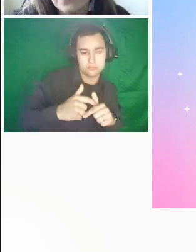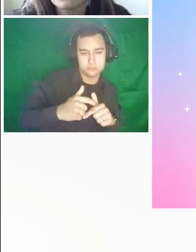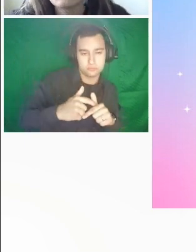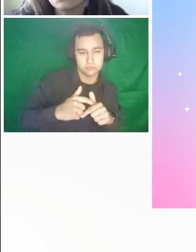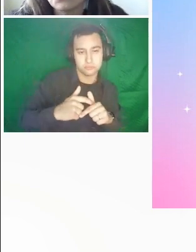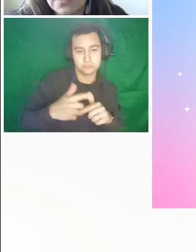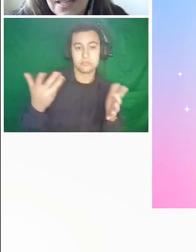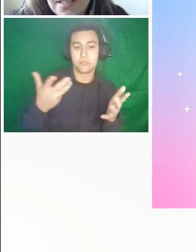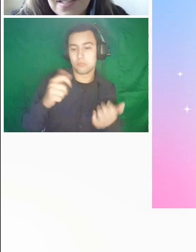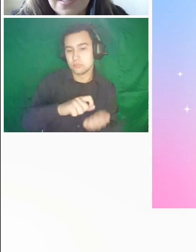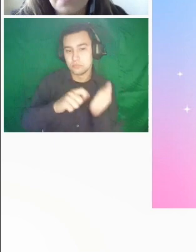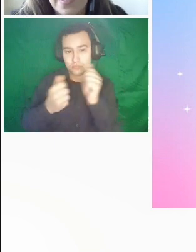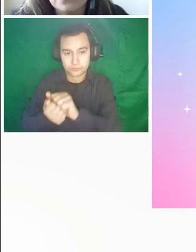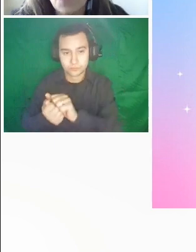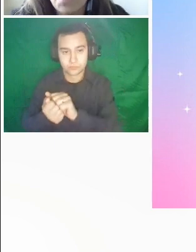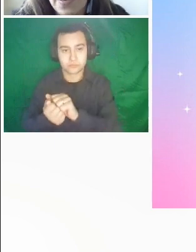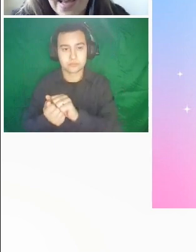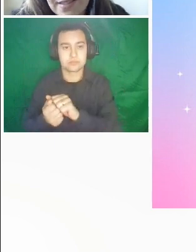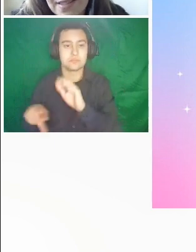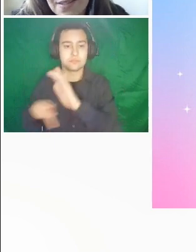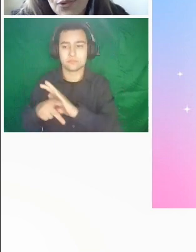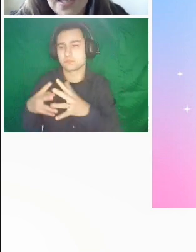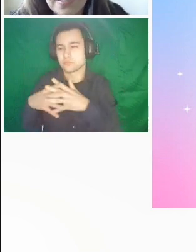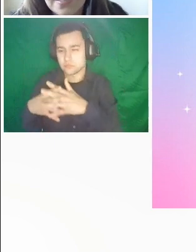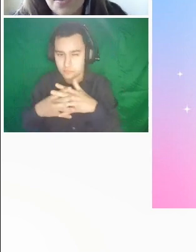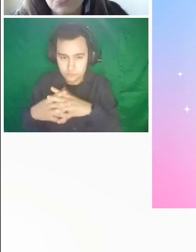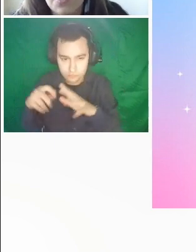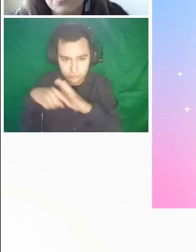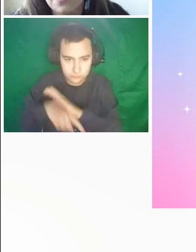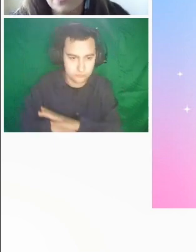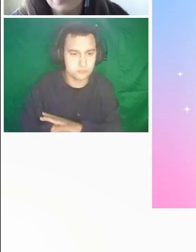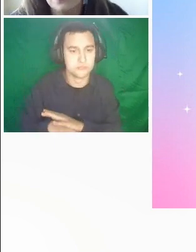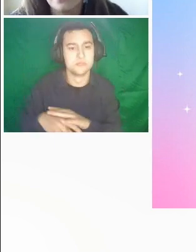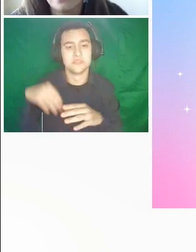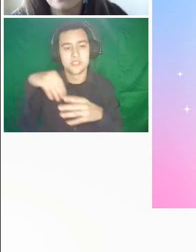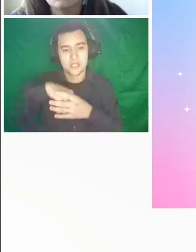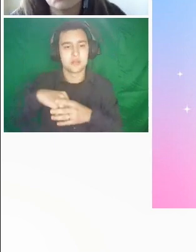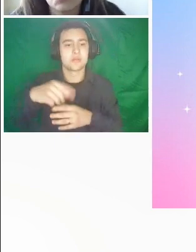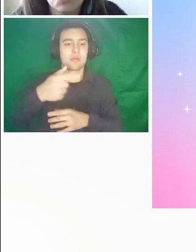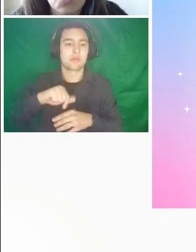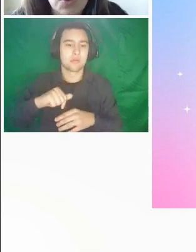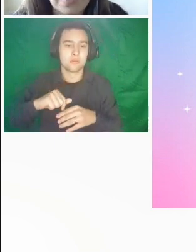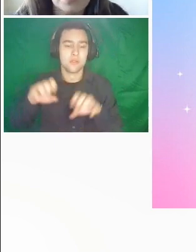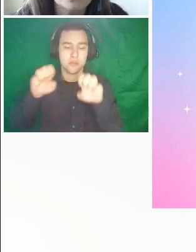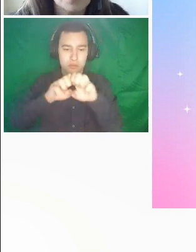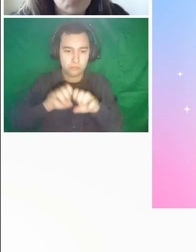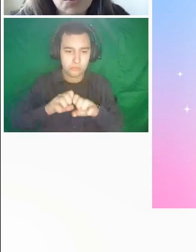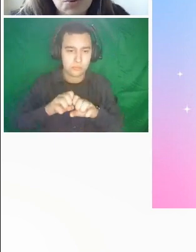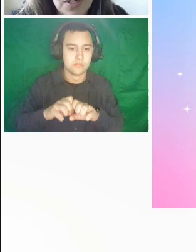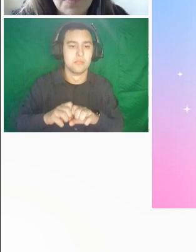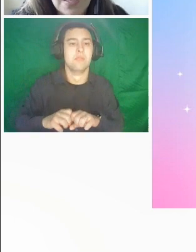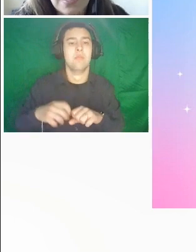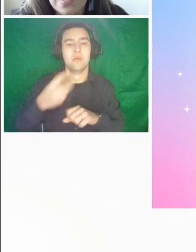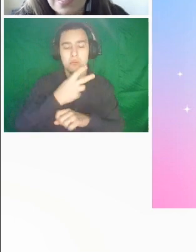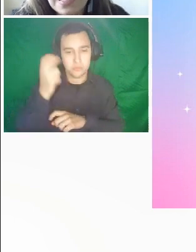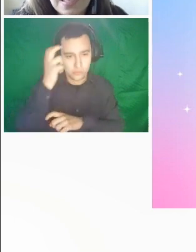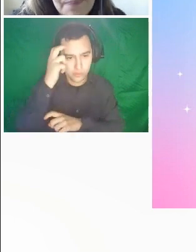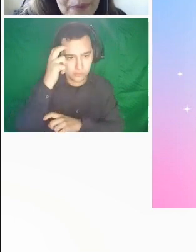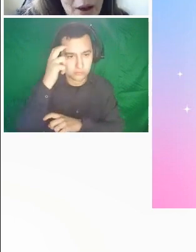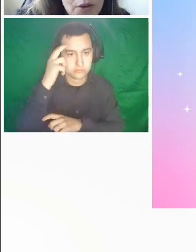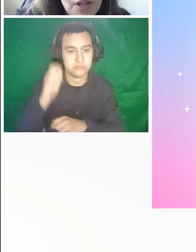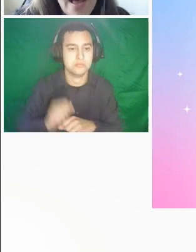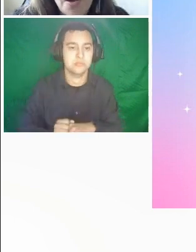a gente tá falando de mudanças mais complexas mudanças dentro da nossa eh estrutura da nossa cultura e